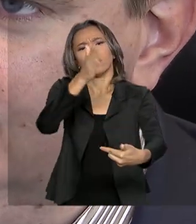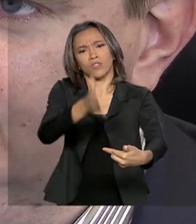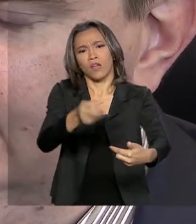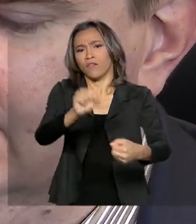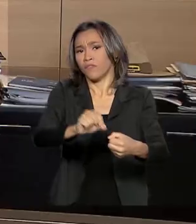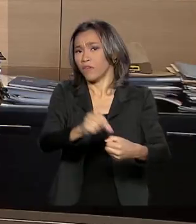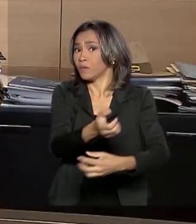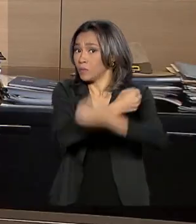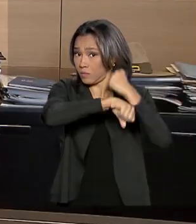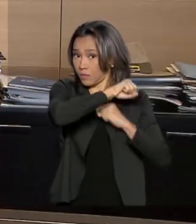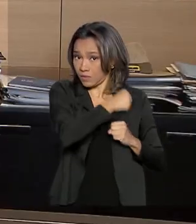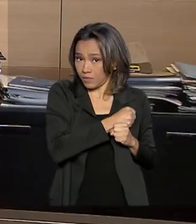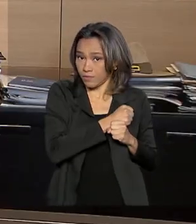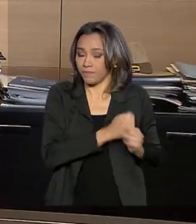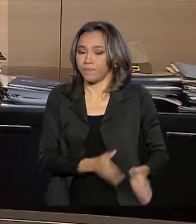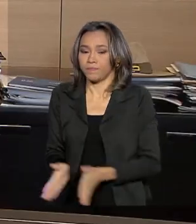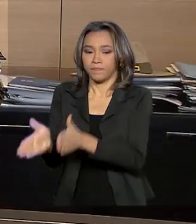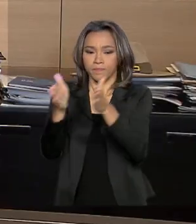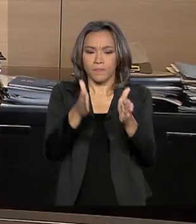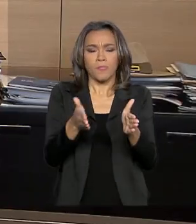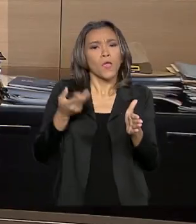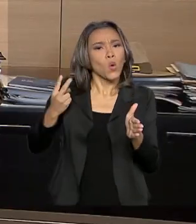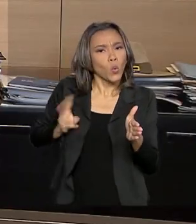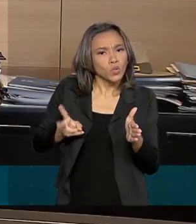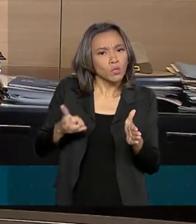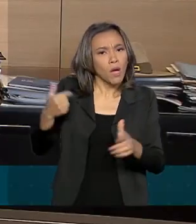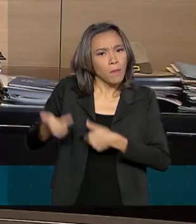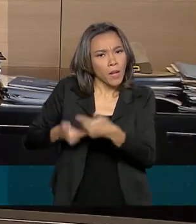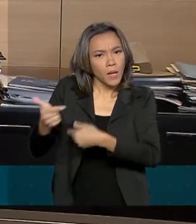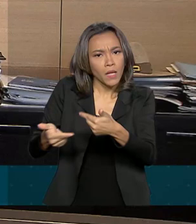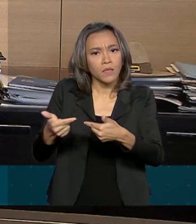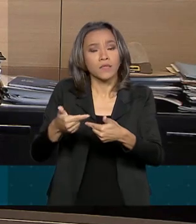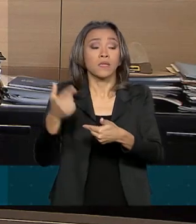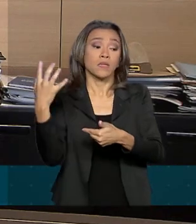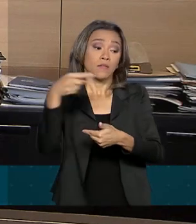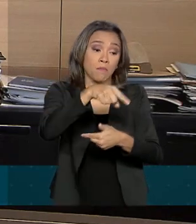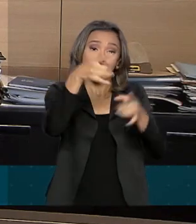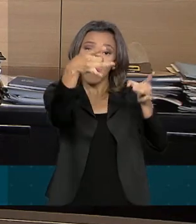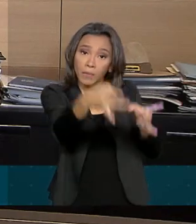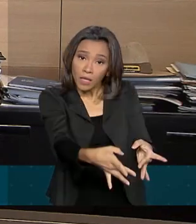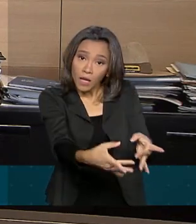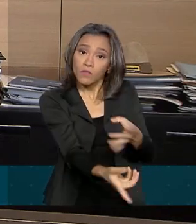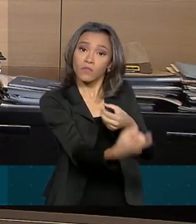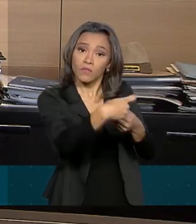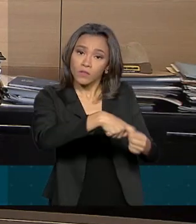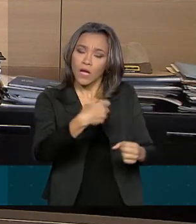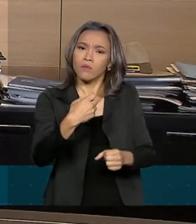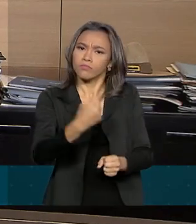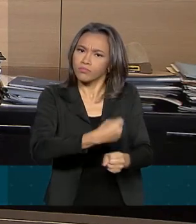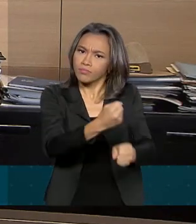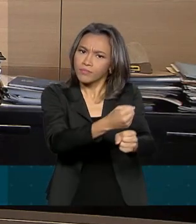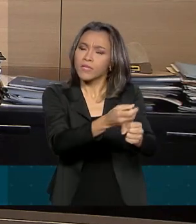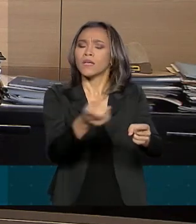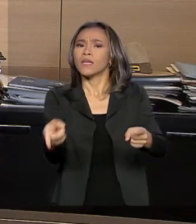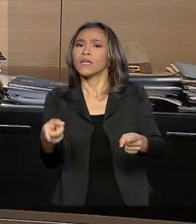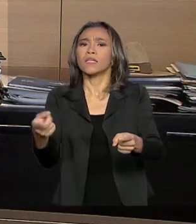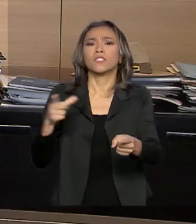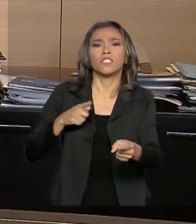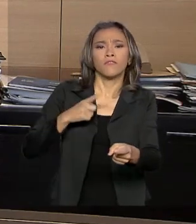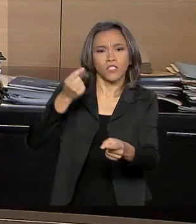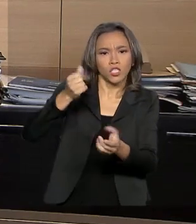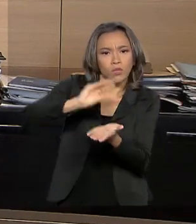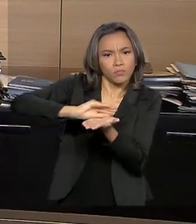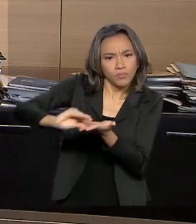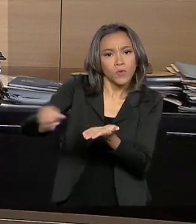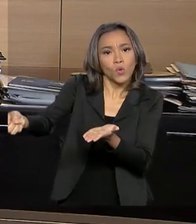no ano passado. Garantir o que está em execução, retomar o que está parado e se tiver uma sobra de orçamento, de financeiro, começar novas